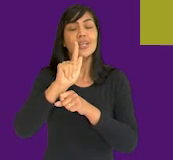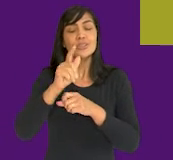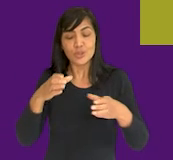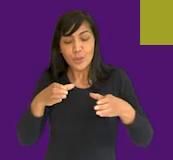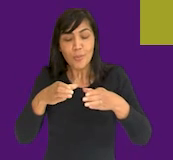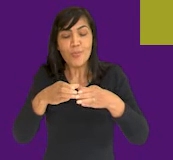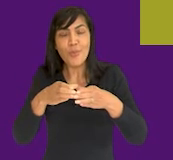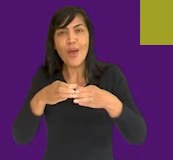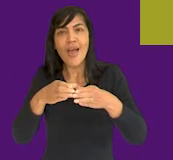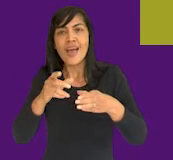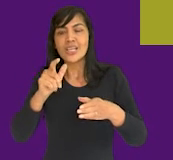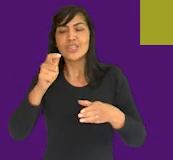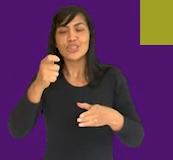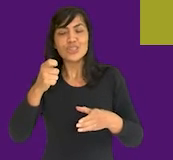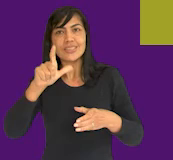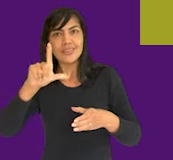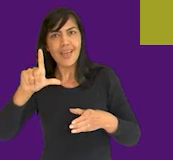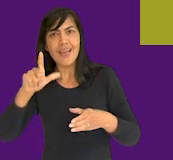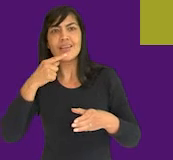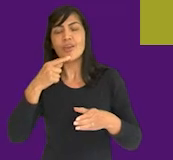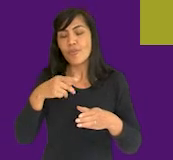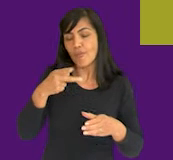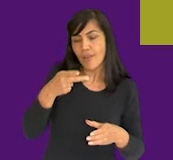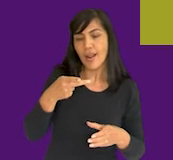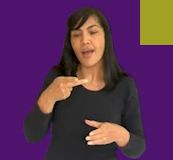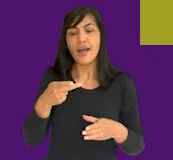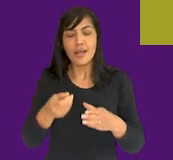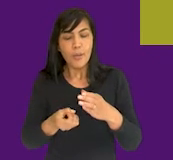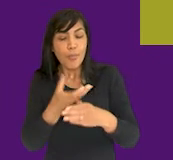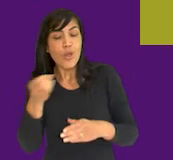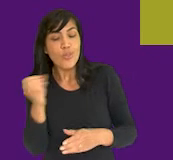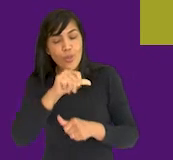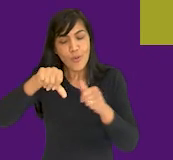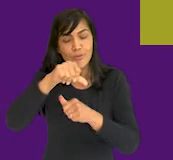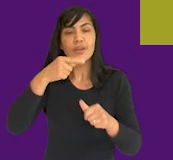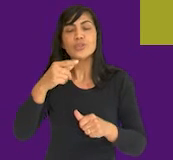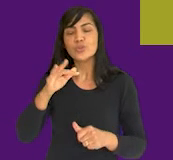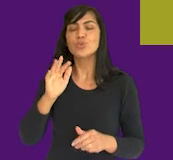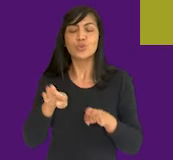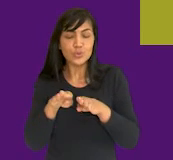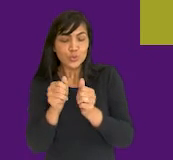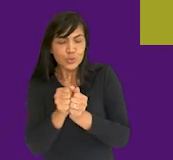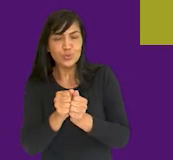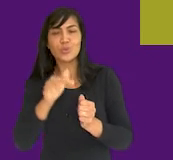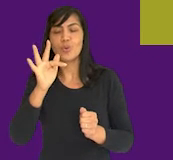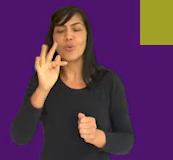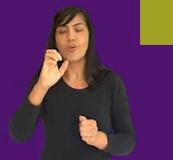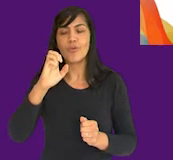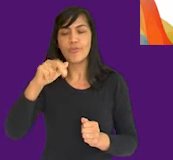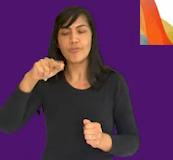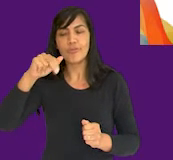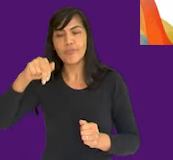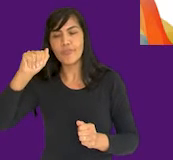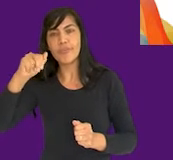excelle vou falar sobre as Olimpíadas da Inovação junto com o Fernando o nozaki Olá sou Fernando